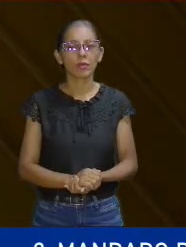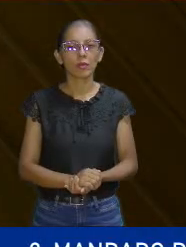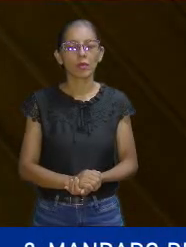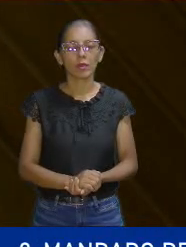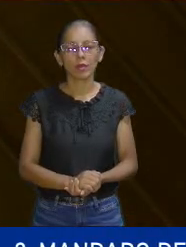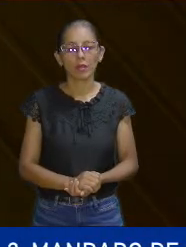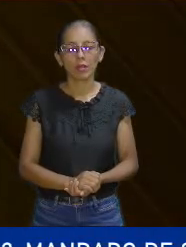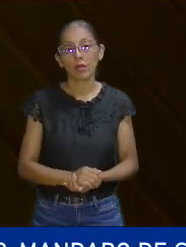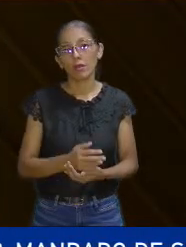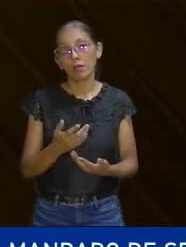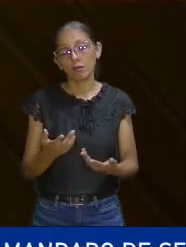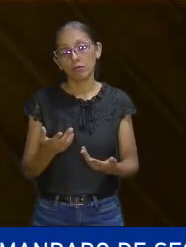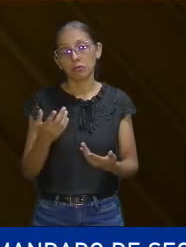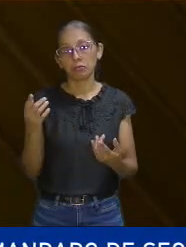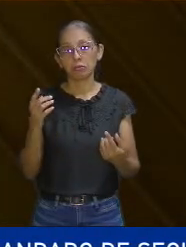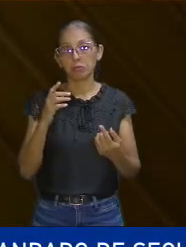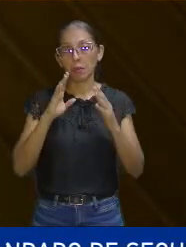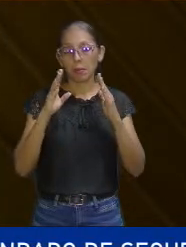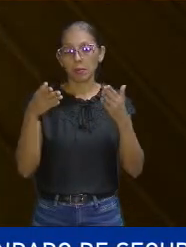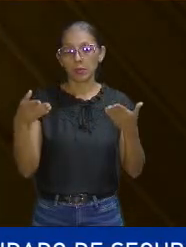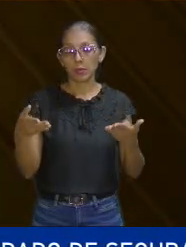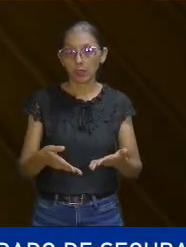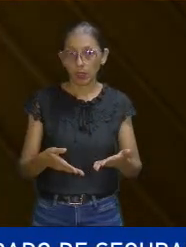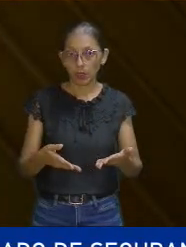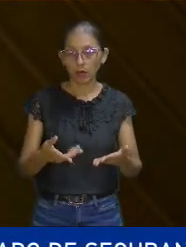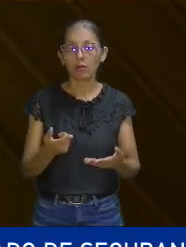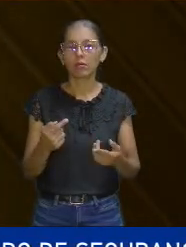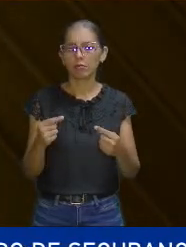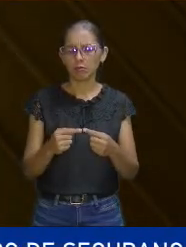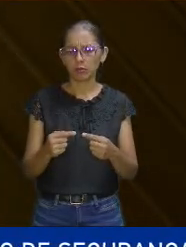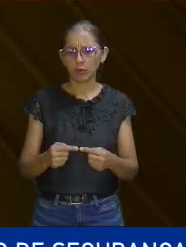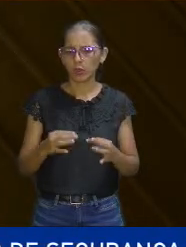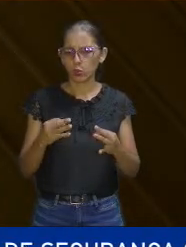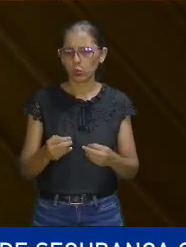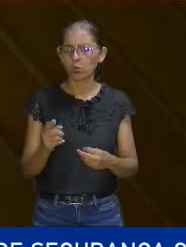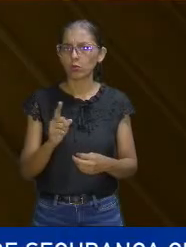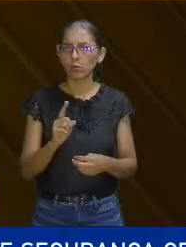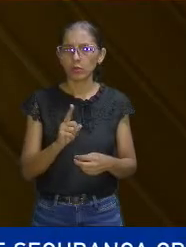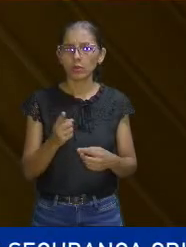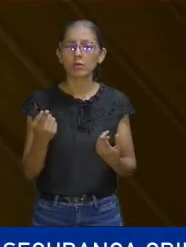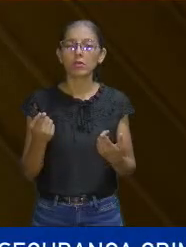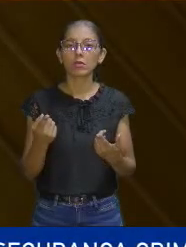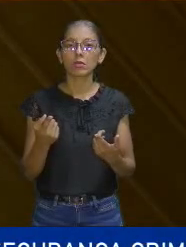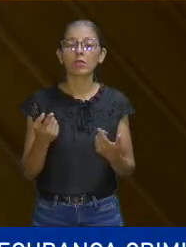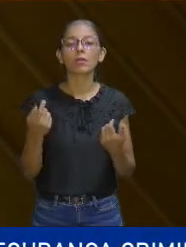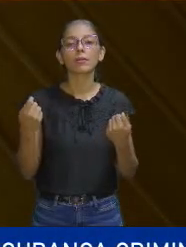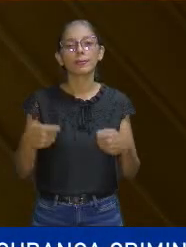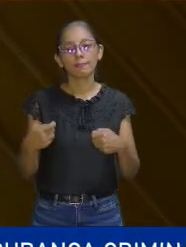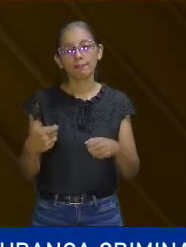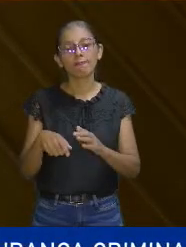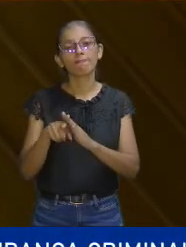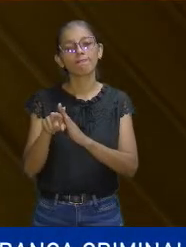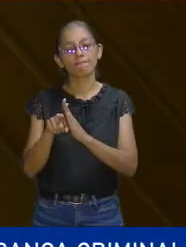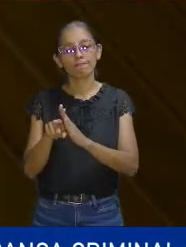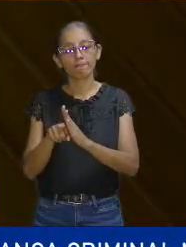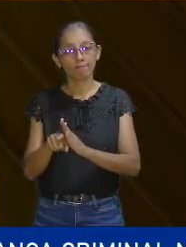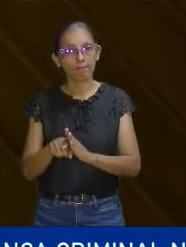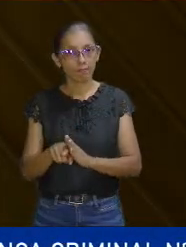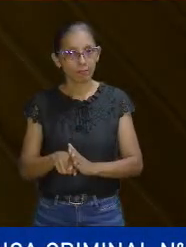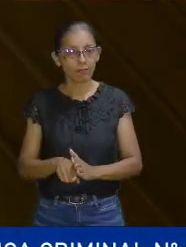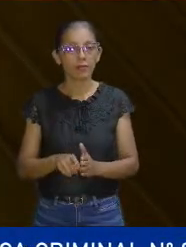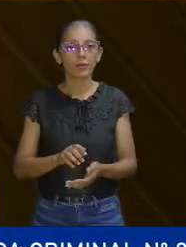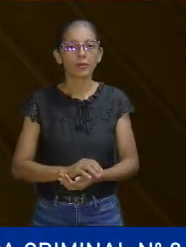pode embasar a instauração do inquérito. Daí a necessidade de se apurar previamente